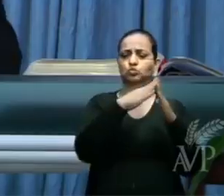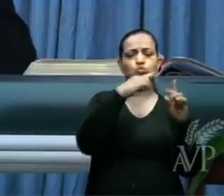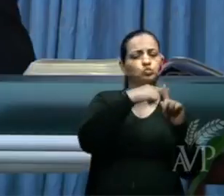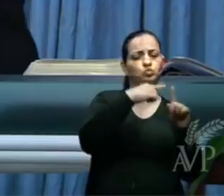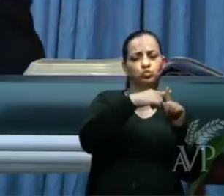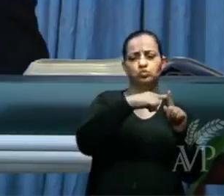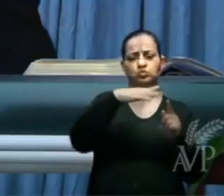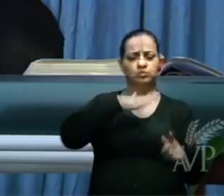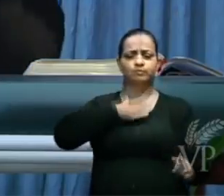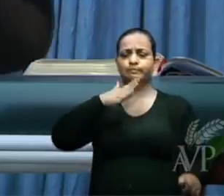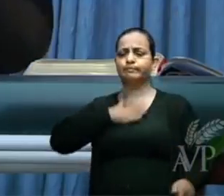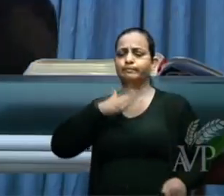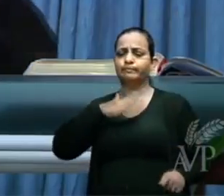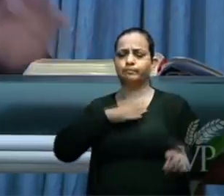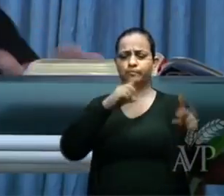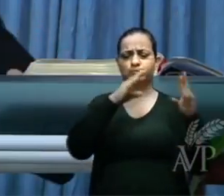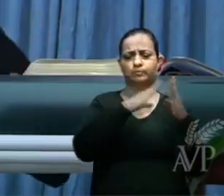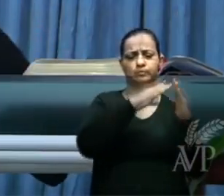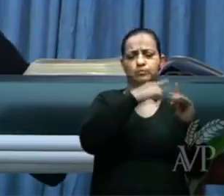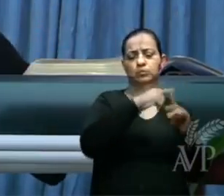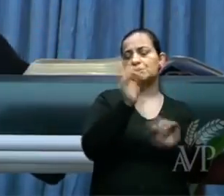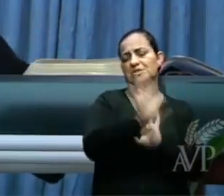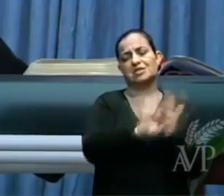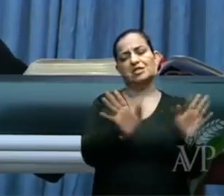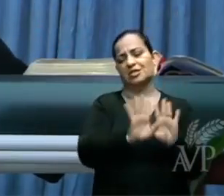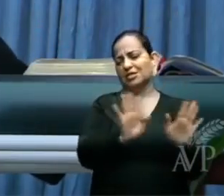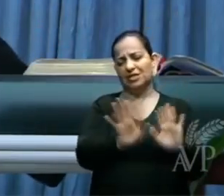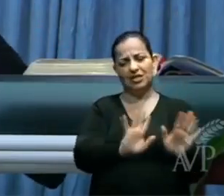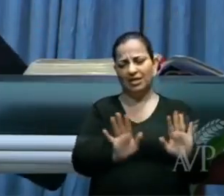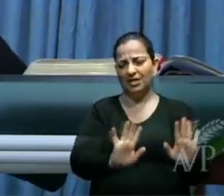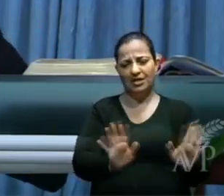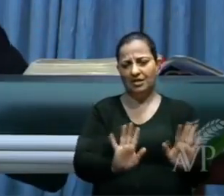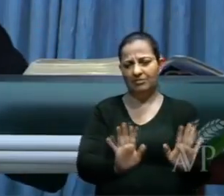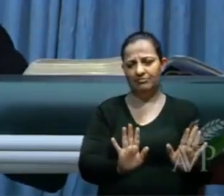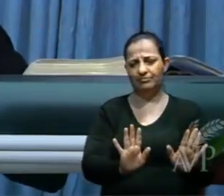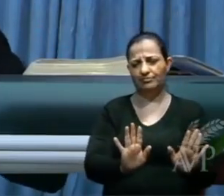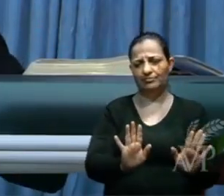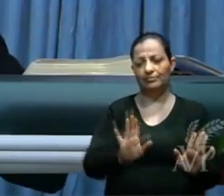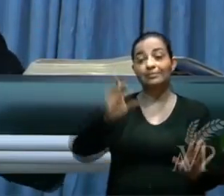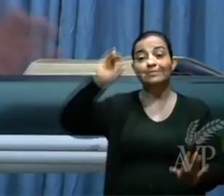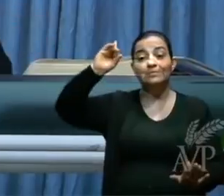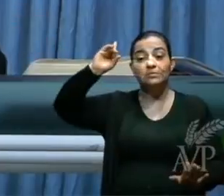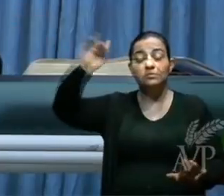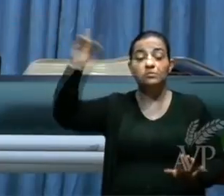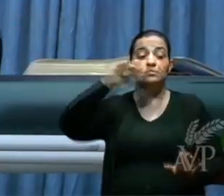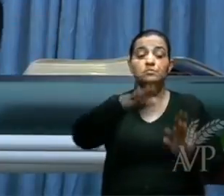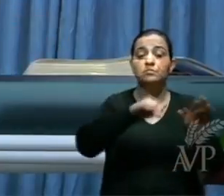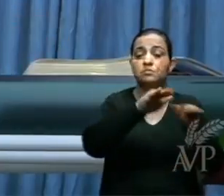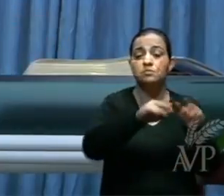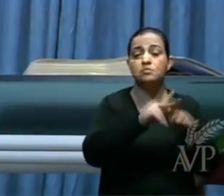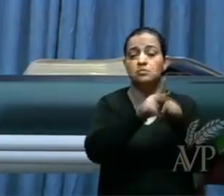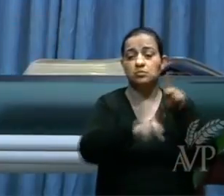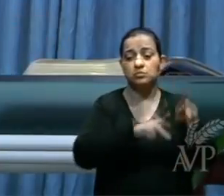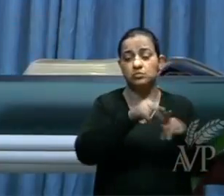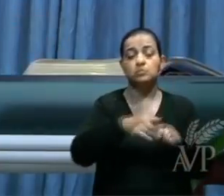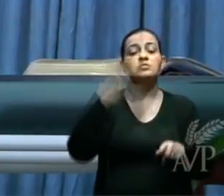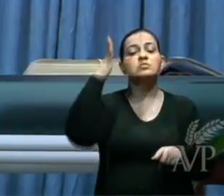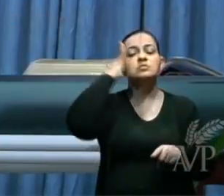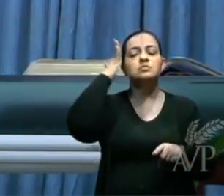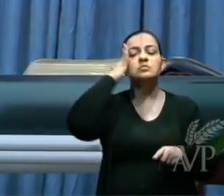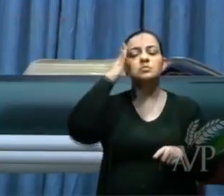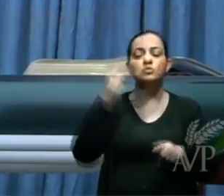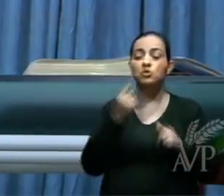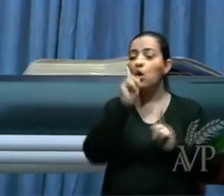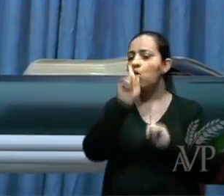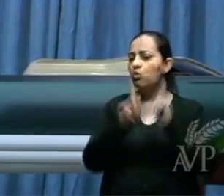ao como no mesmo espírito dela nacional e eu sei que alguns olhos vem